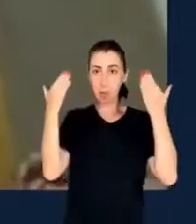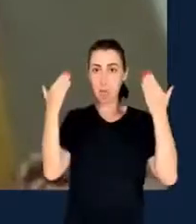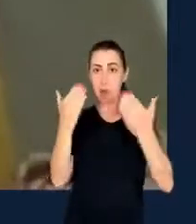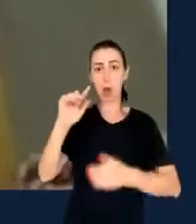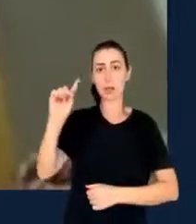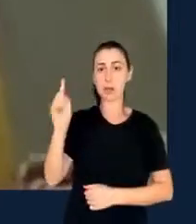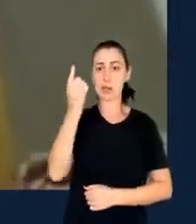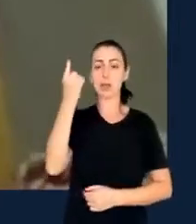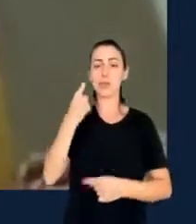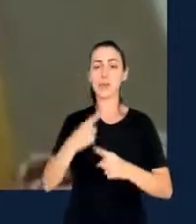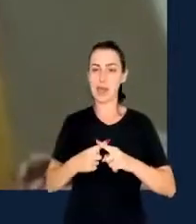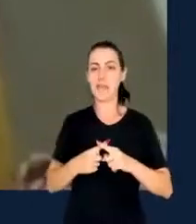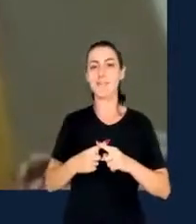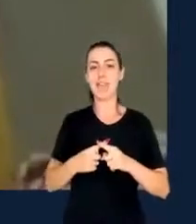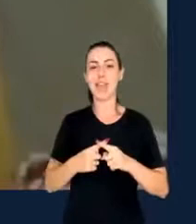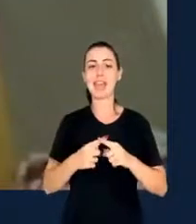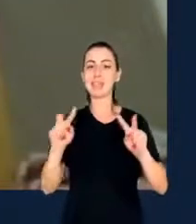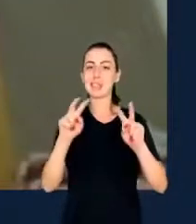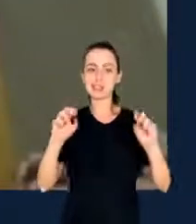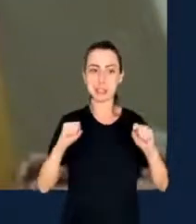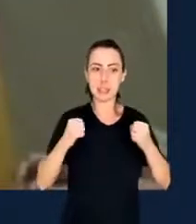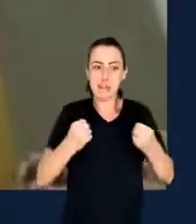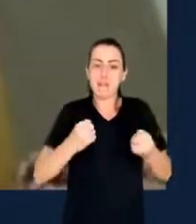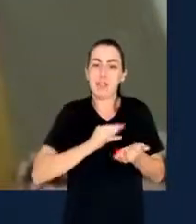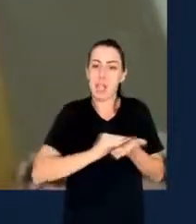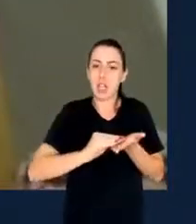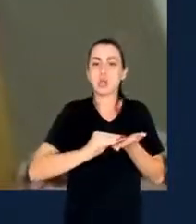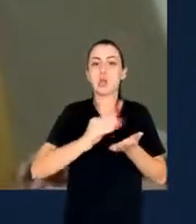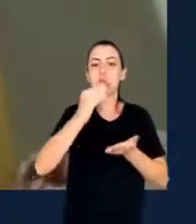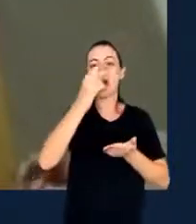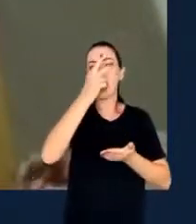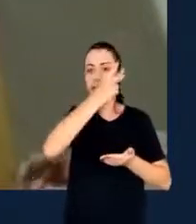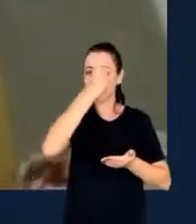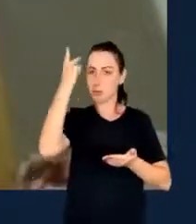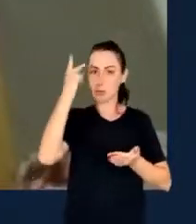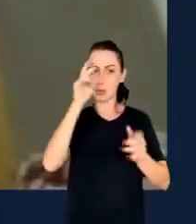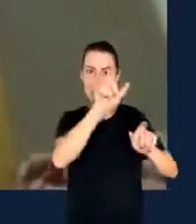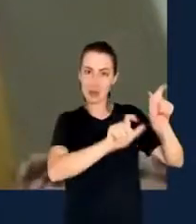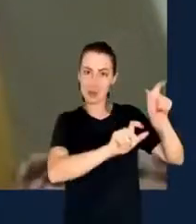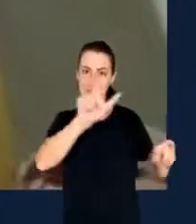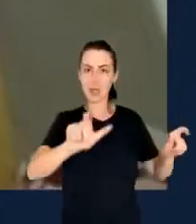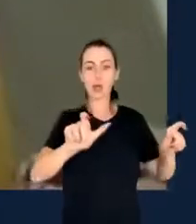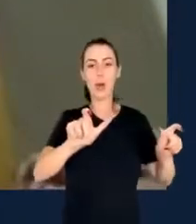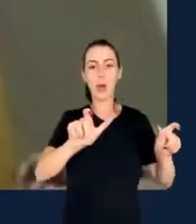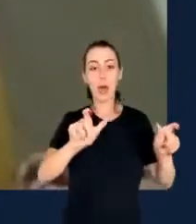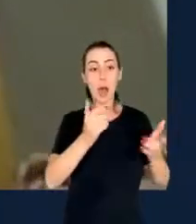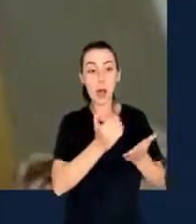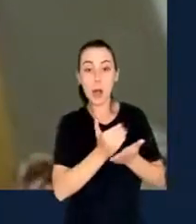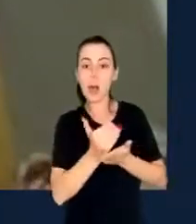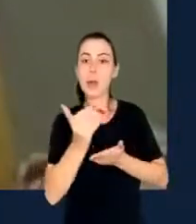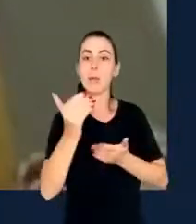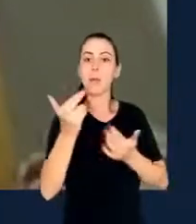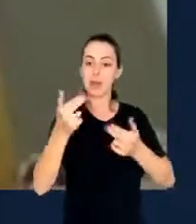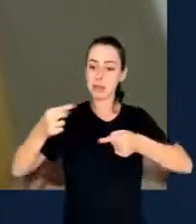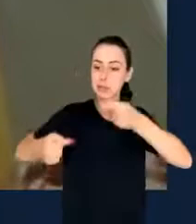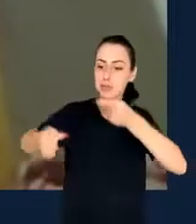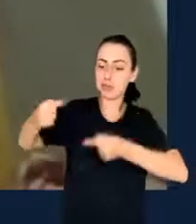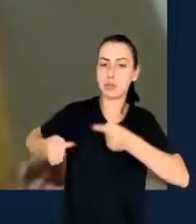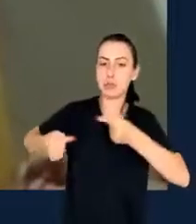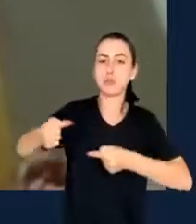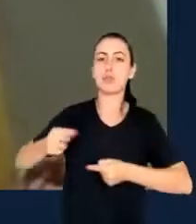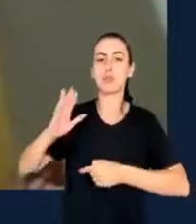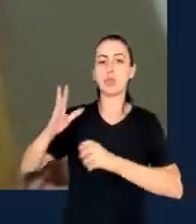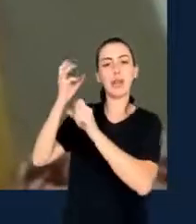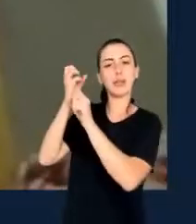do conceito de dados pessoais aparece pela primeira vez na lei de acesso à informação e essas são discussões que ao longo dos últimos anos vem